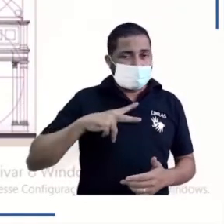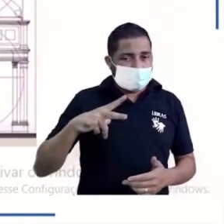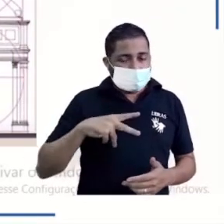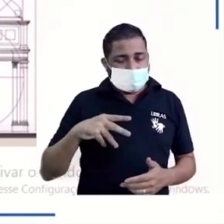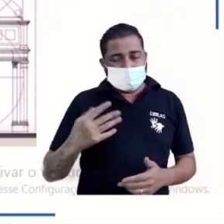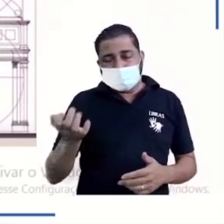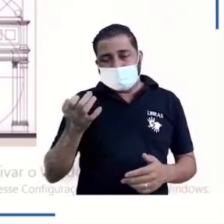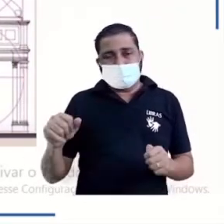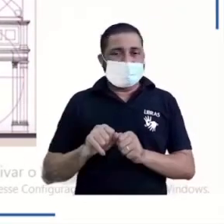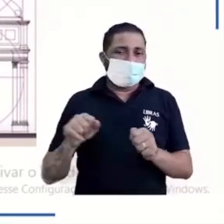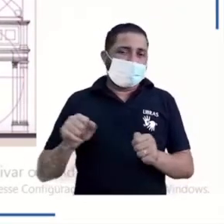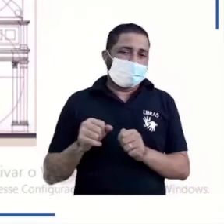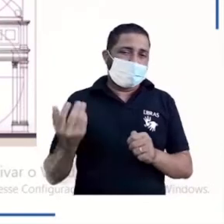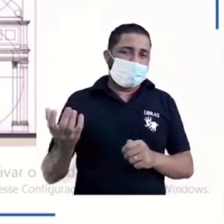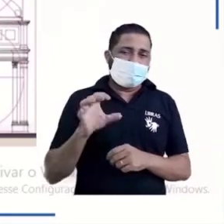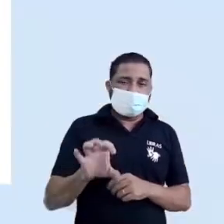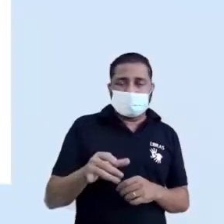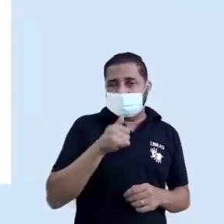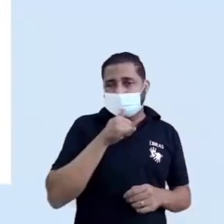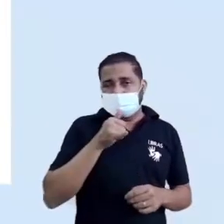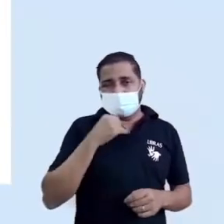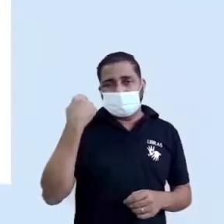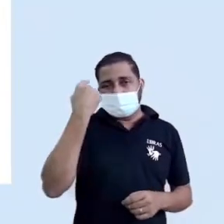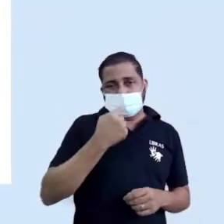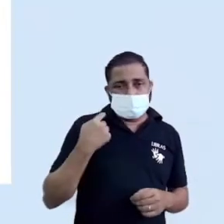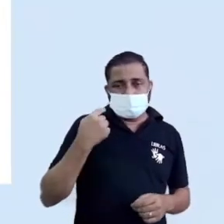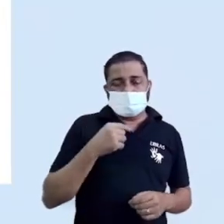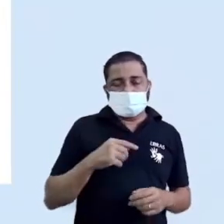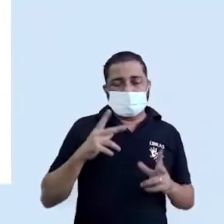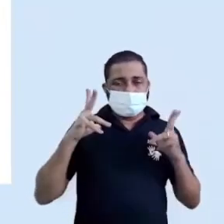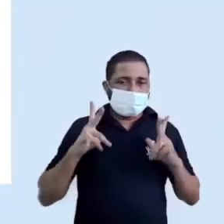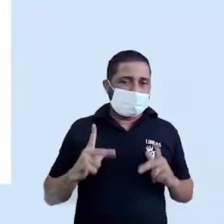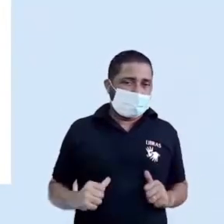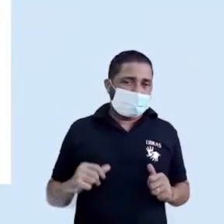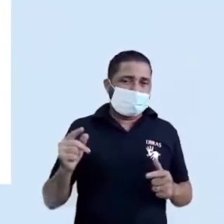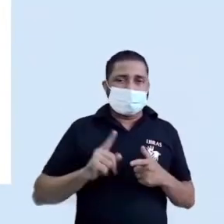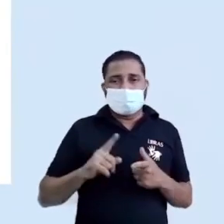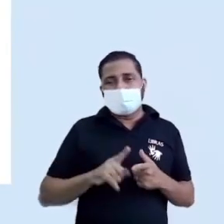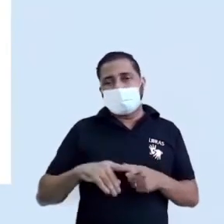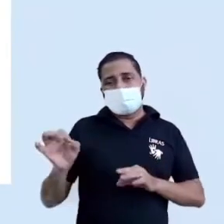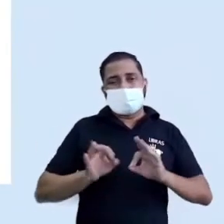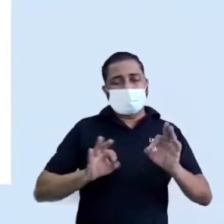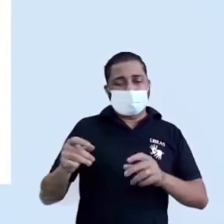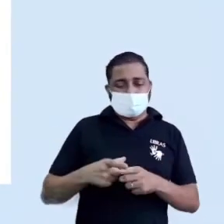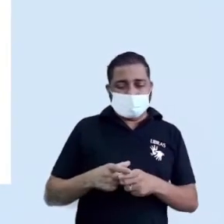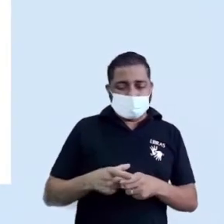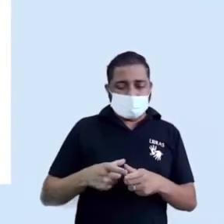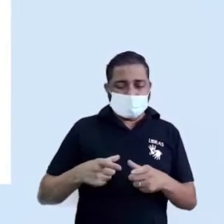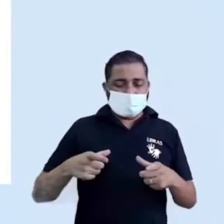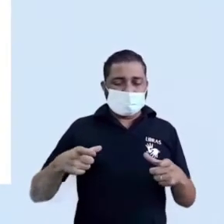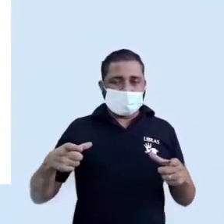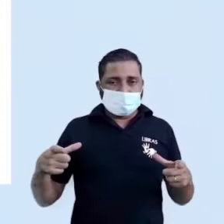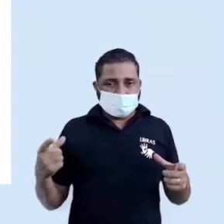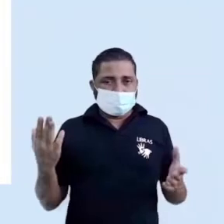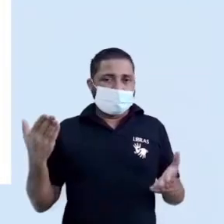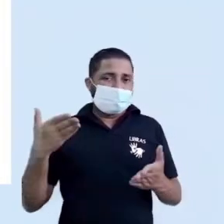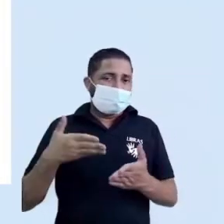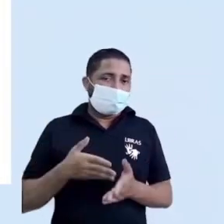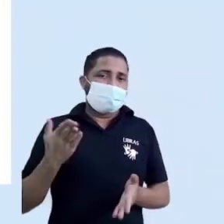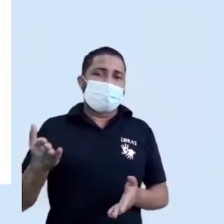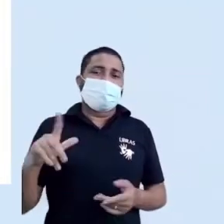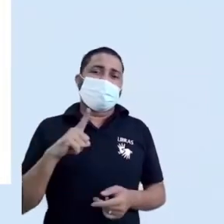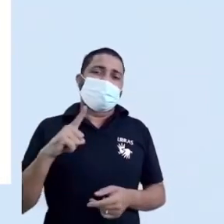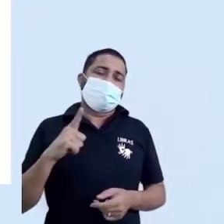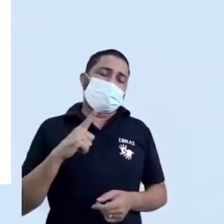está querendo fazer uma composição, por exemplo, de um rosto humano, e esses planos vão abrindo, até que você